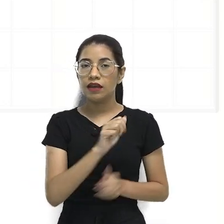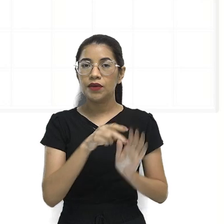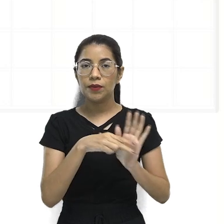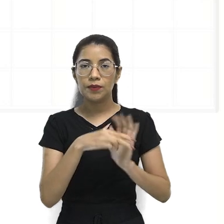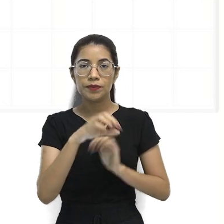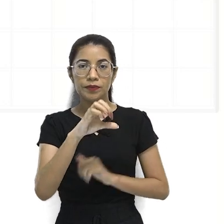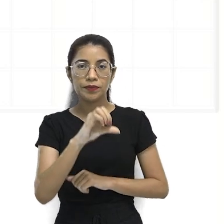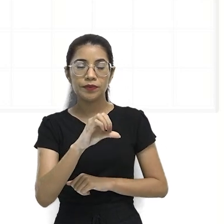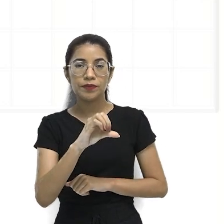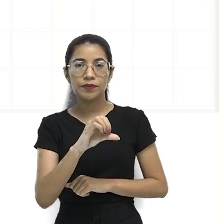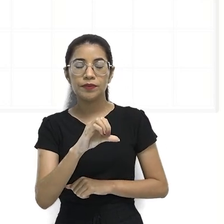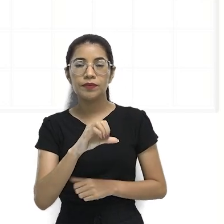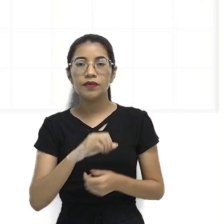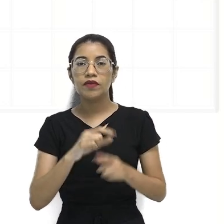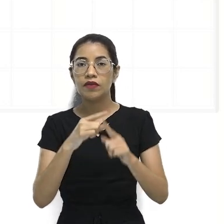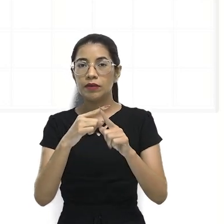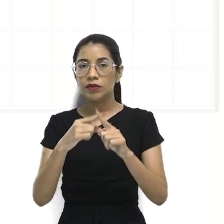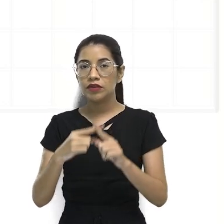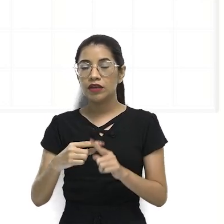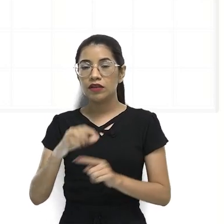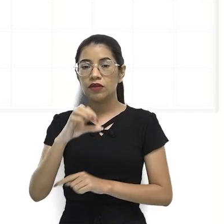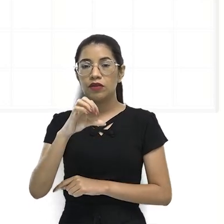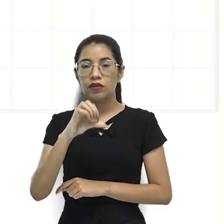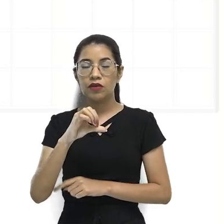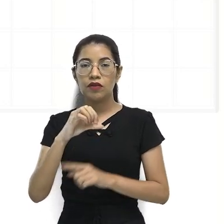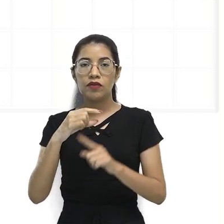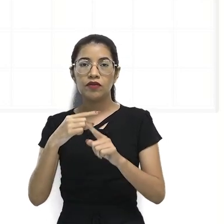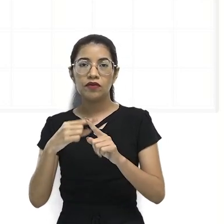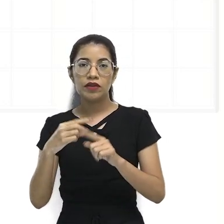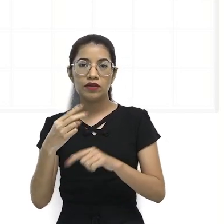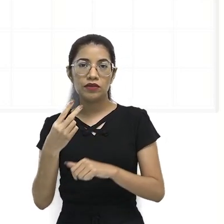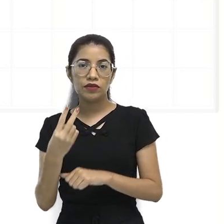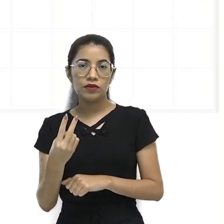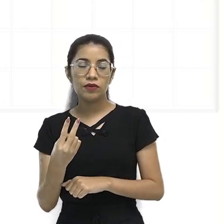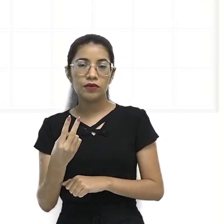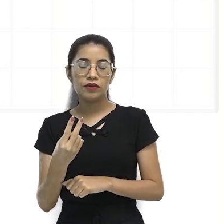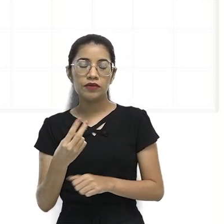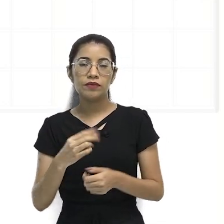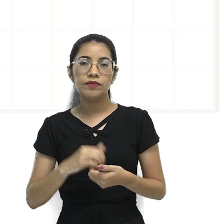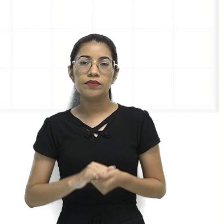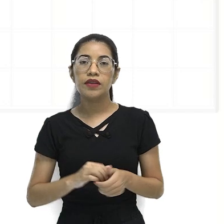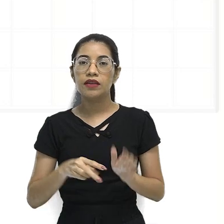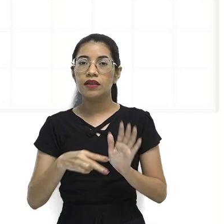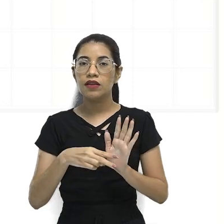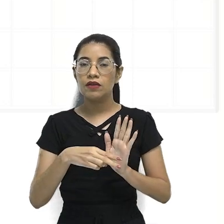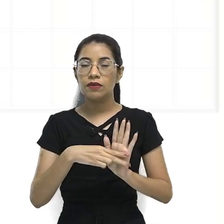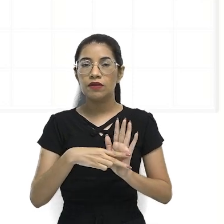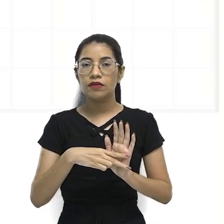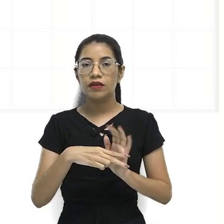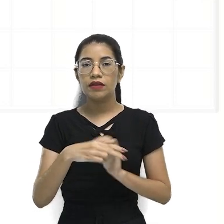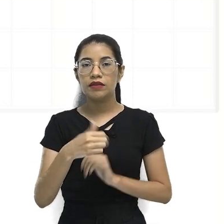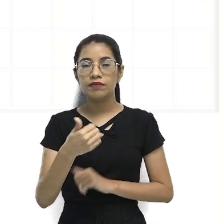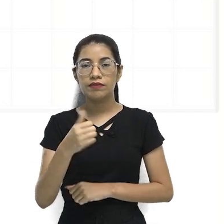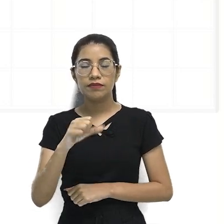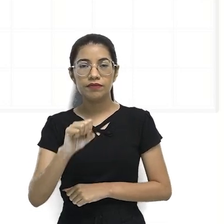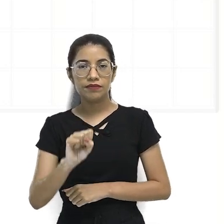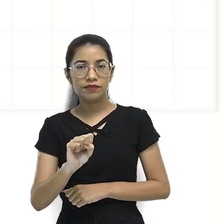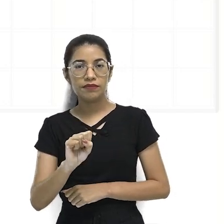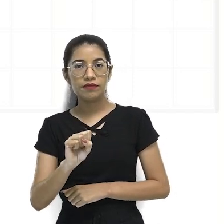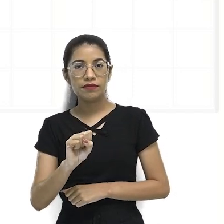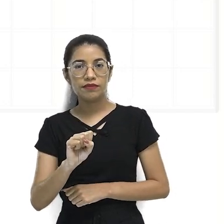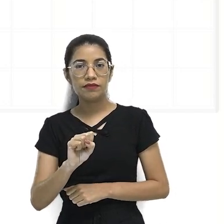9, o que eu vou fazer? Eu vou multiplicar 9 vezes 2. 9 vezes 2 é igual a